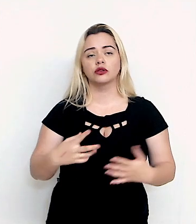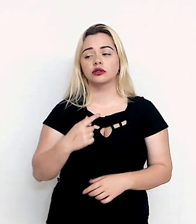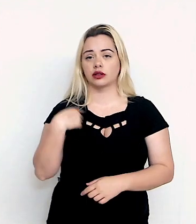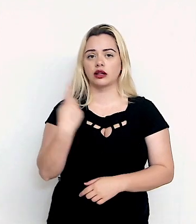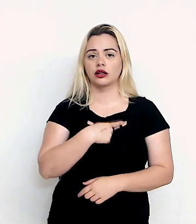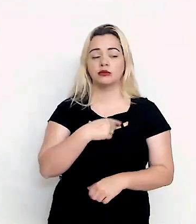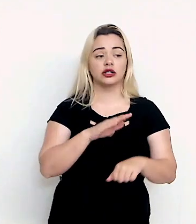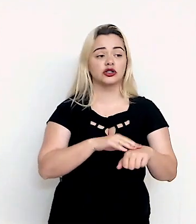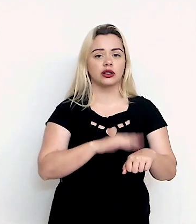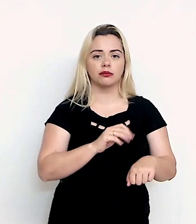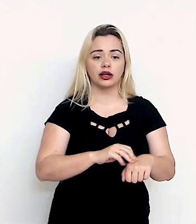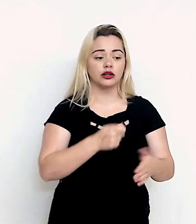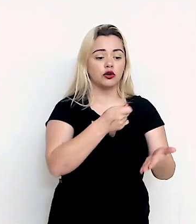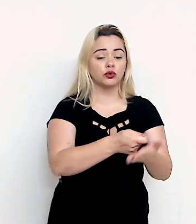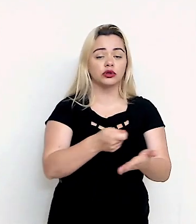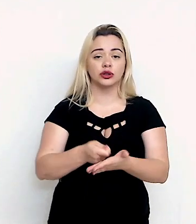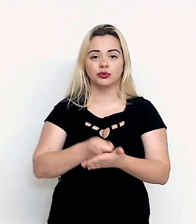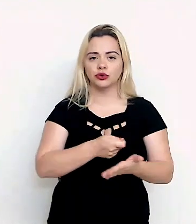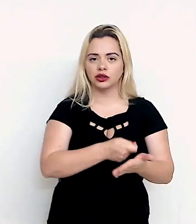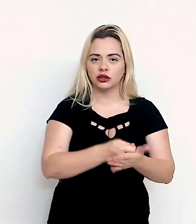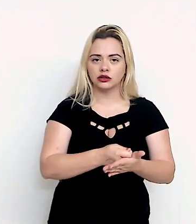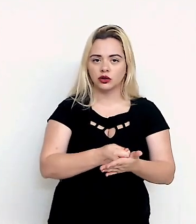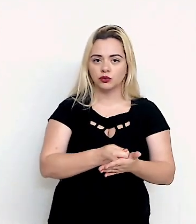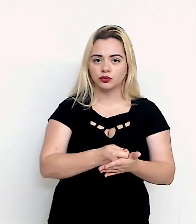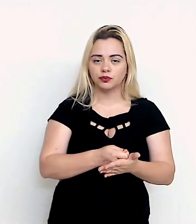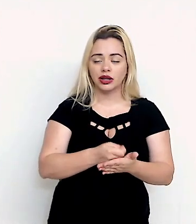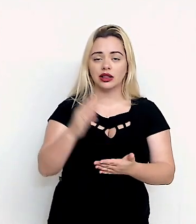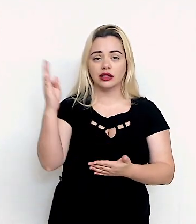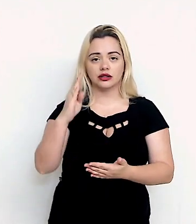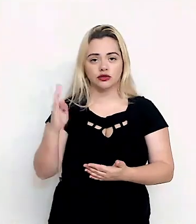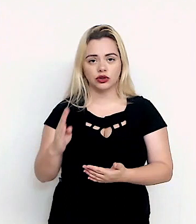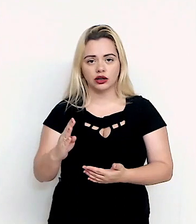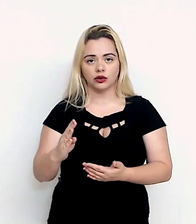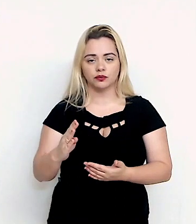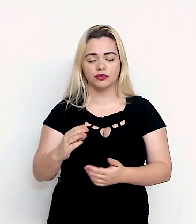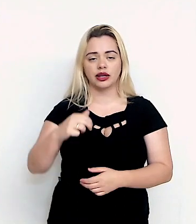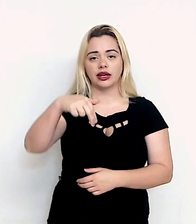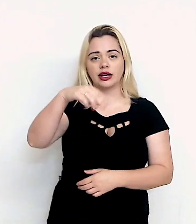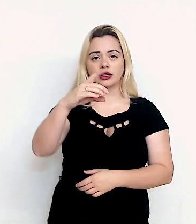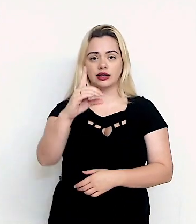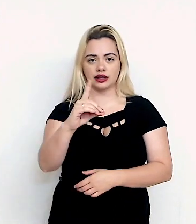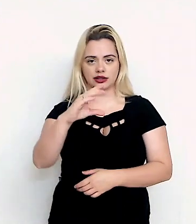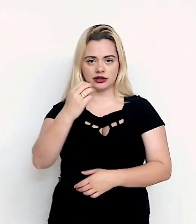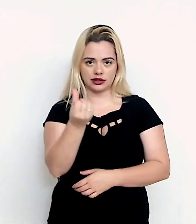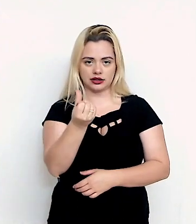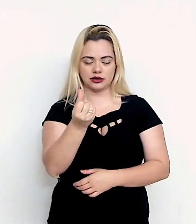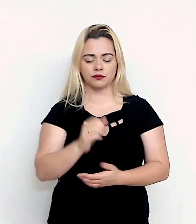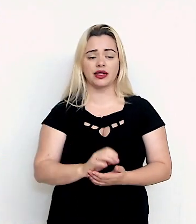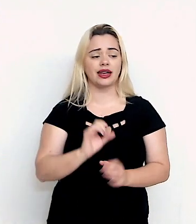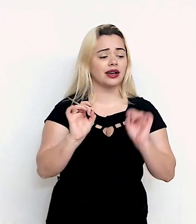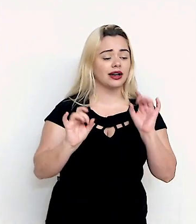chamadas contribuições nacionalmente determinadas ele descer cada país